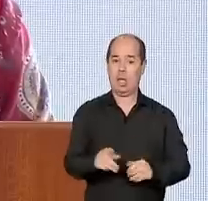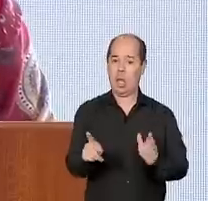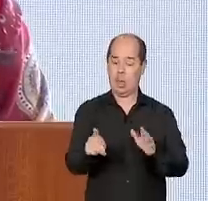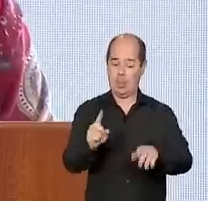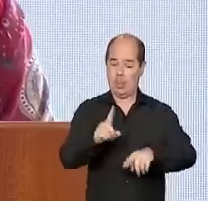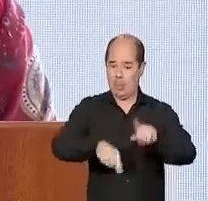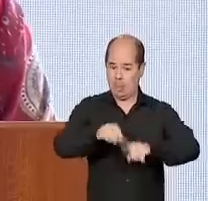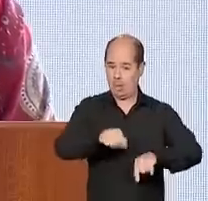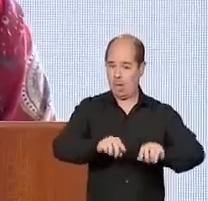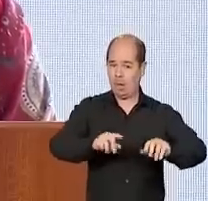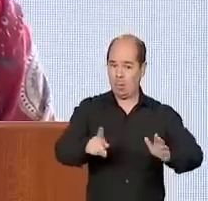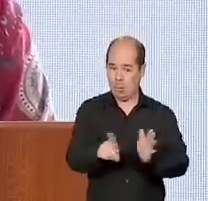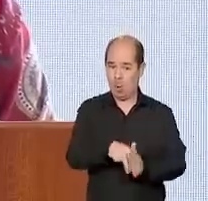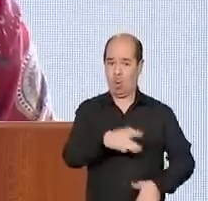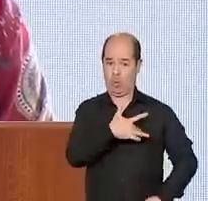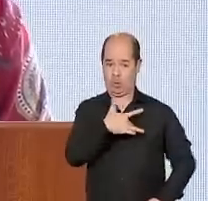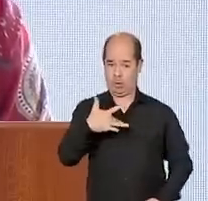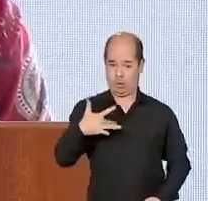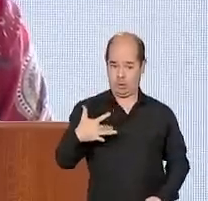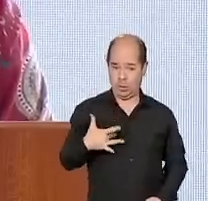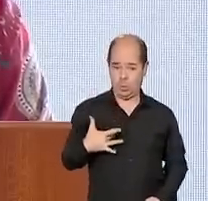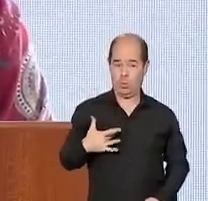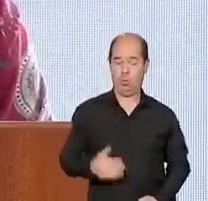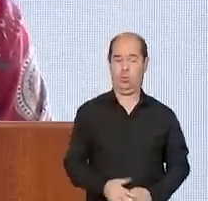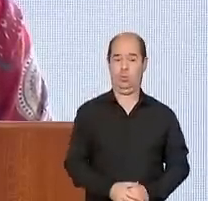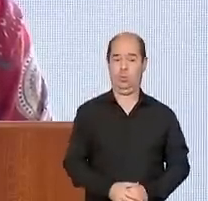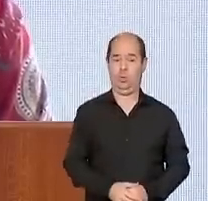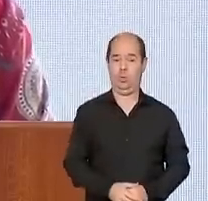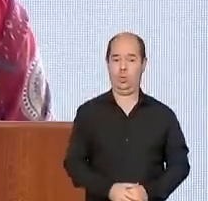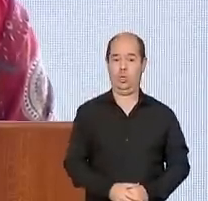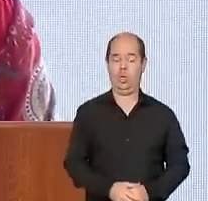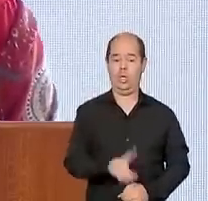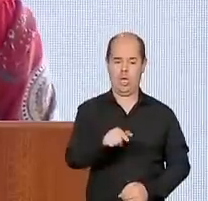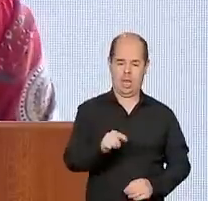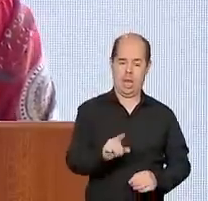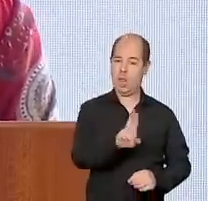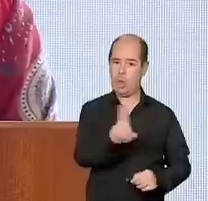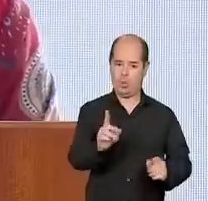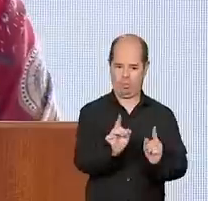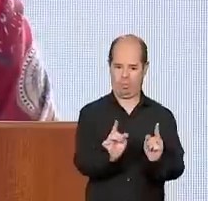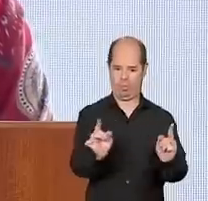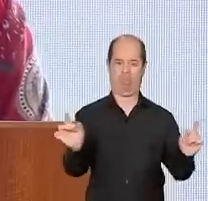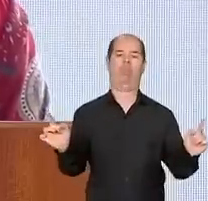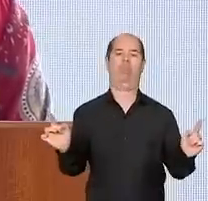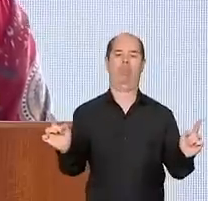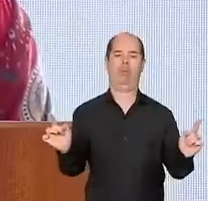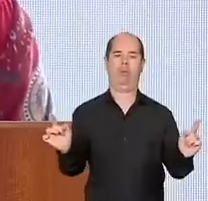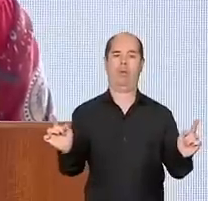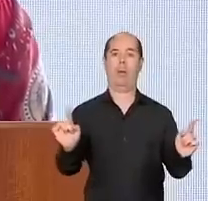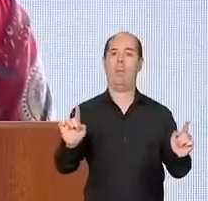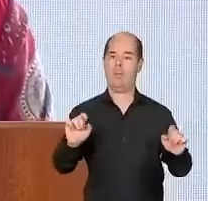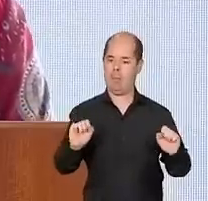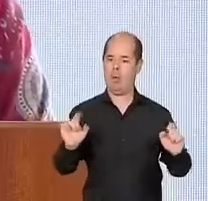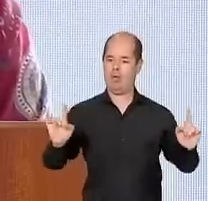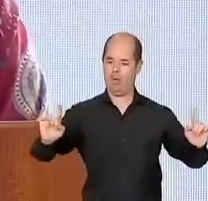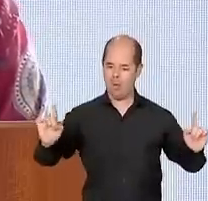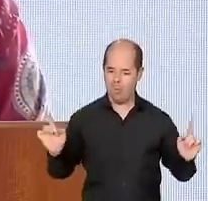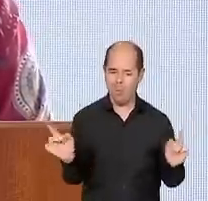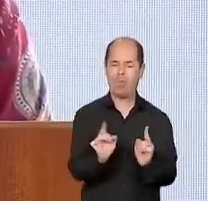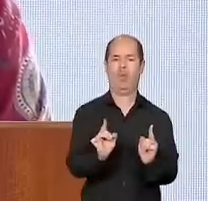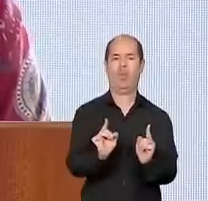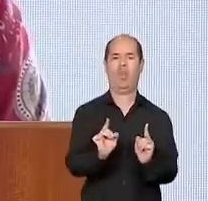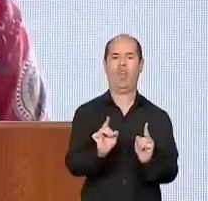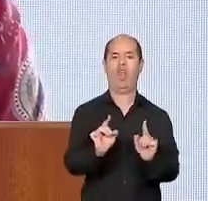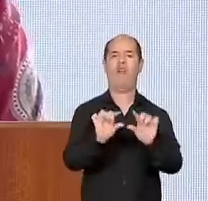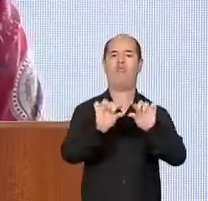extenso, complexo, mas que eu resumo numa frase. Pode passar a apresentação? Já